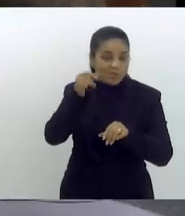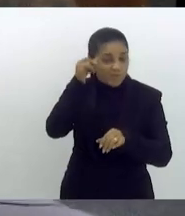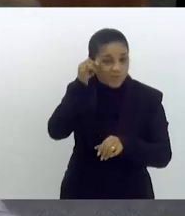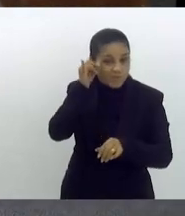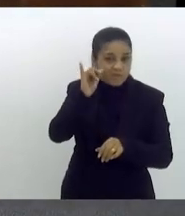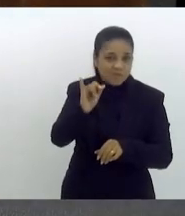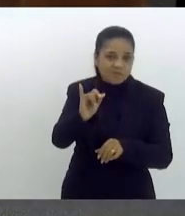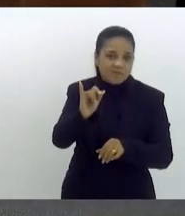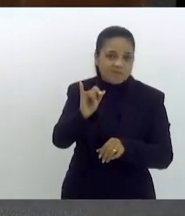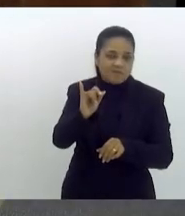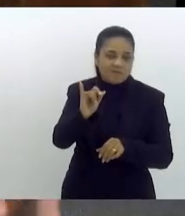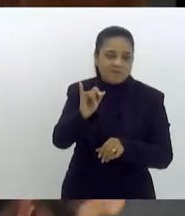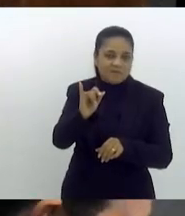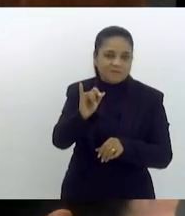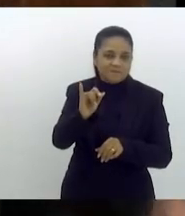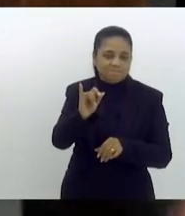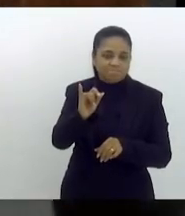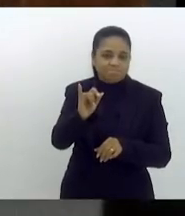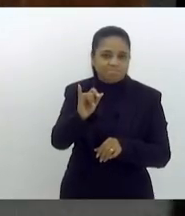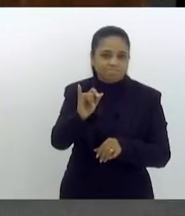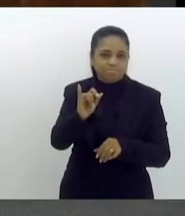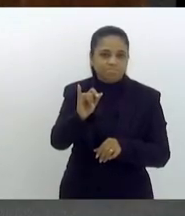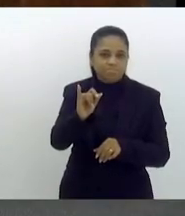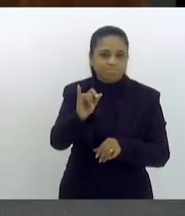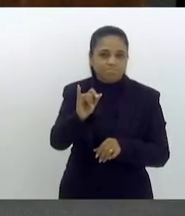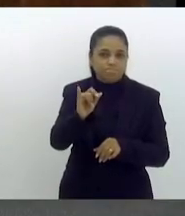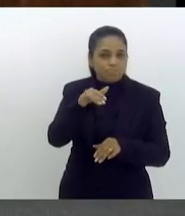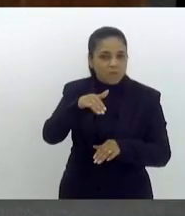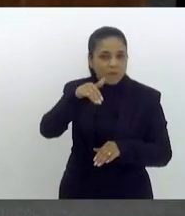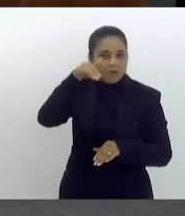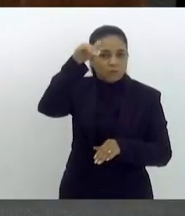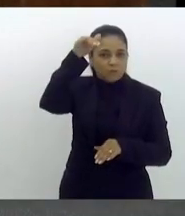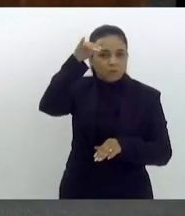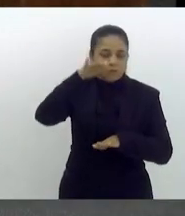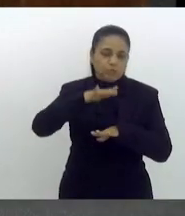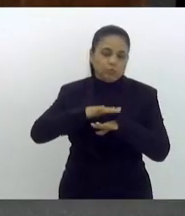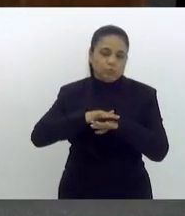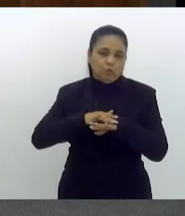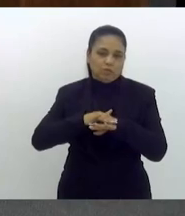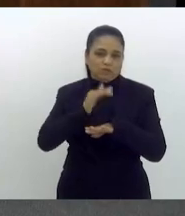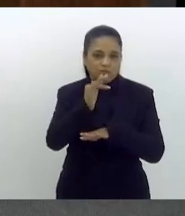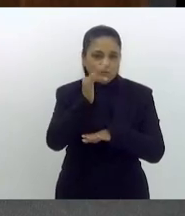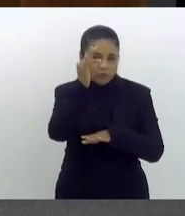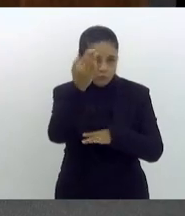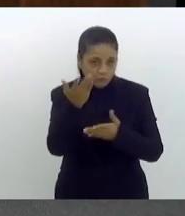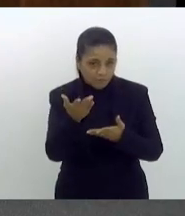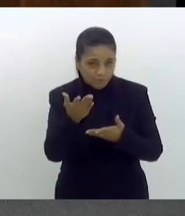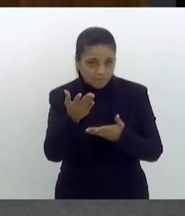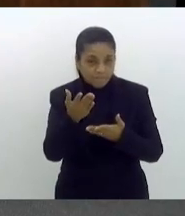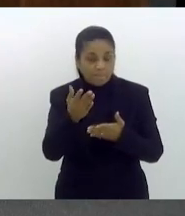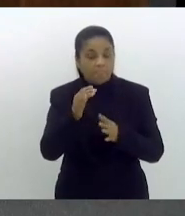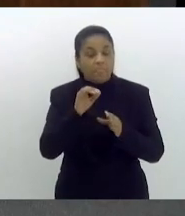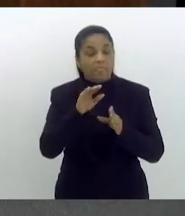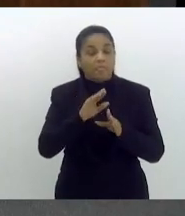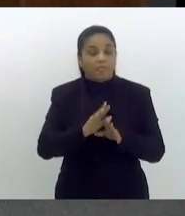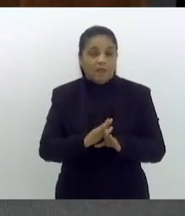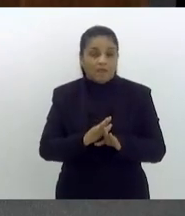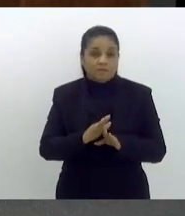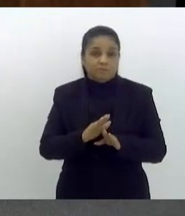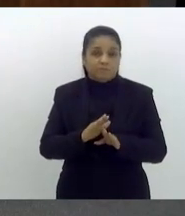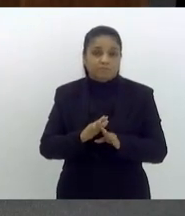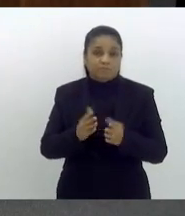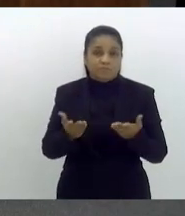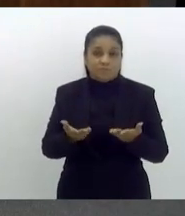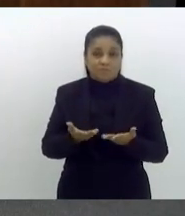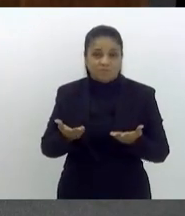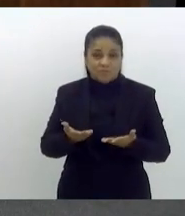Que nós tivéssemos adultos e doenças com relação aqui